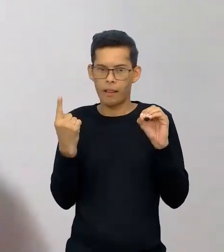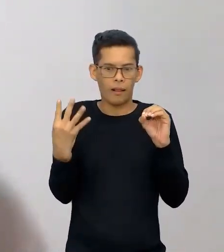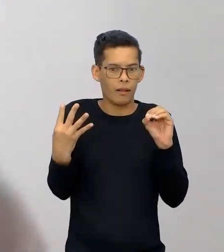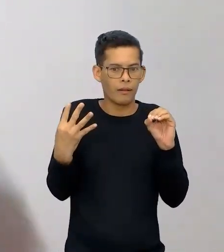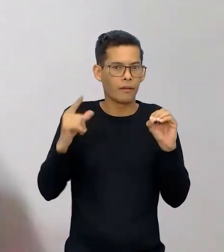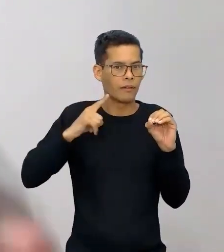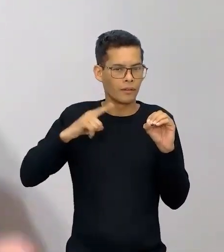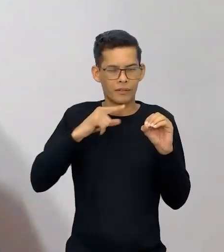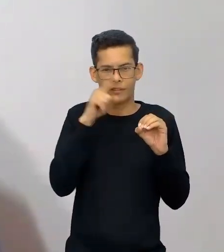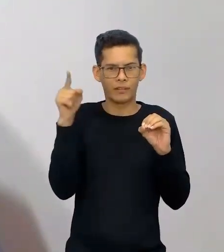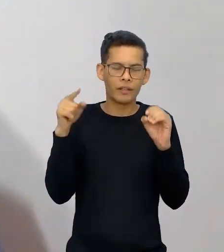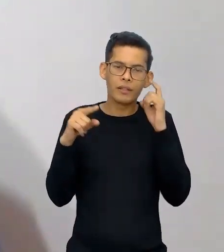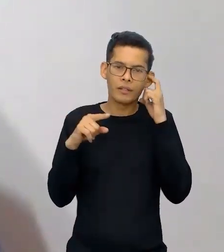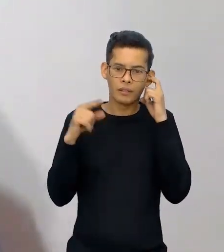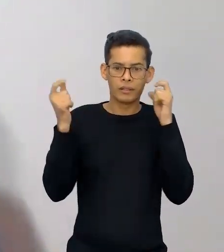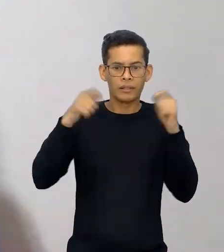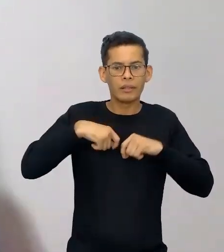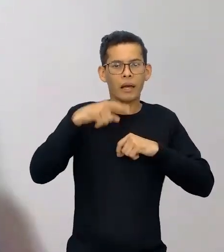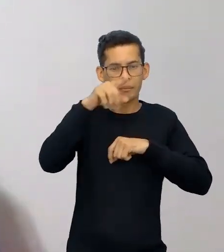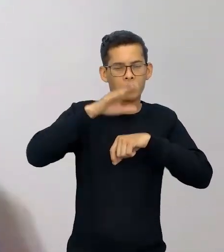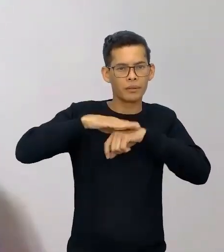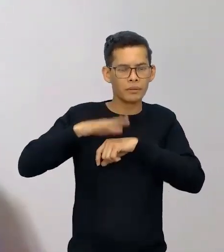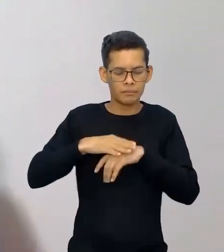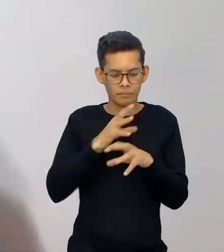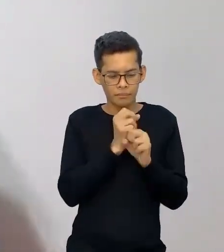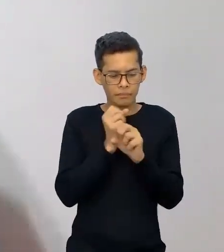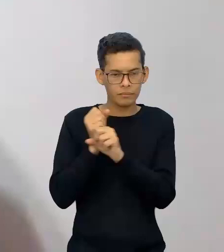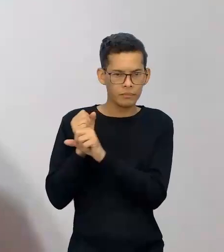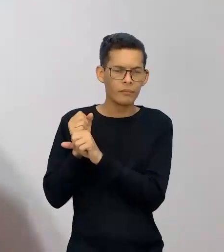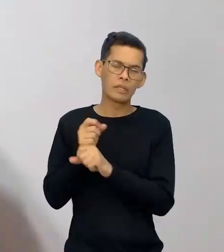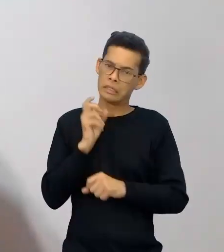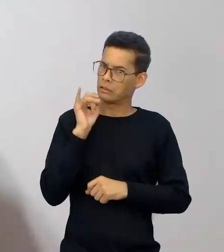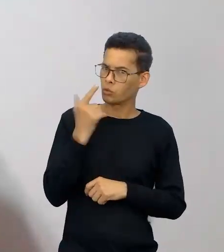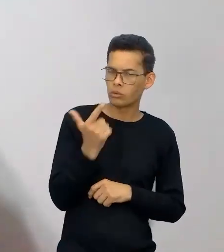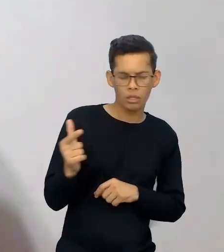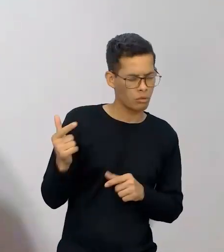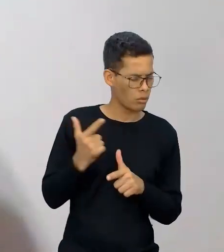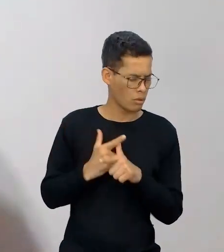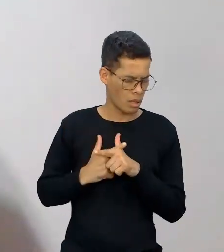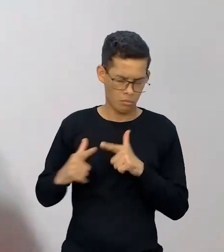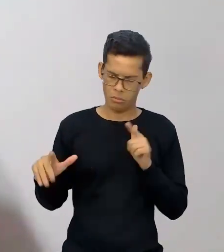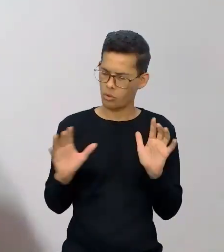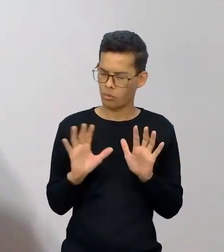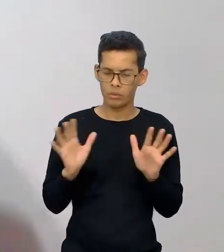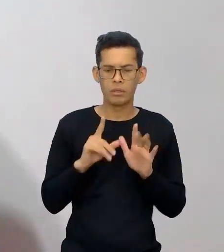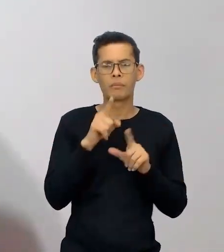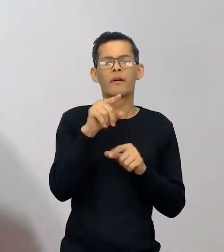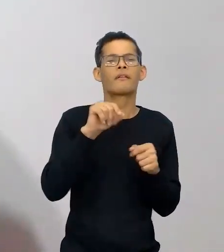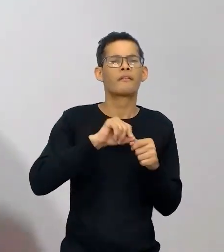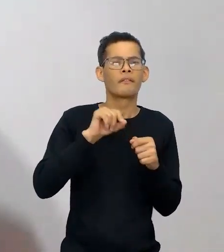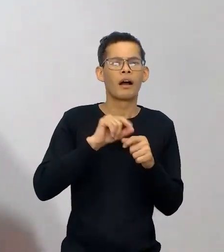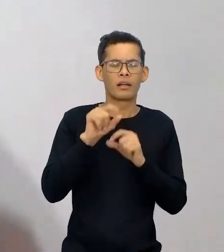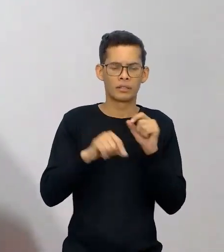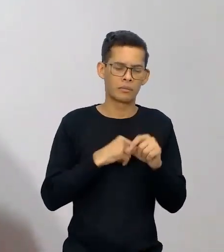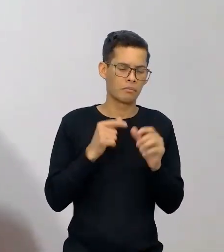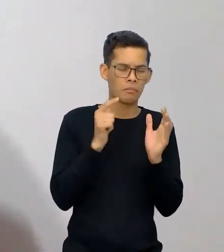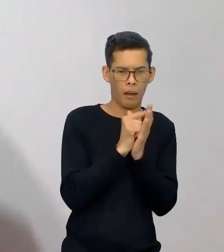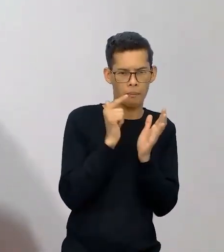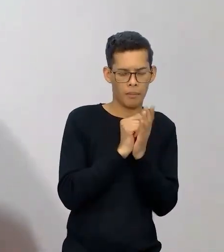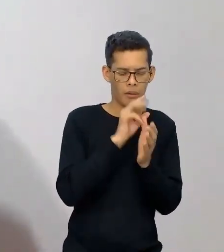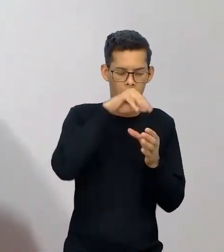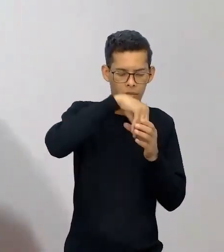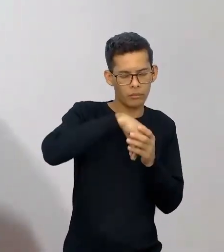comparação. Caso não tenha, de repente pode se adaptar a esse experimento, ao invés de colocar o papel de tornassol e a